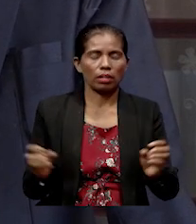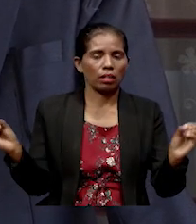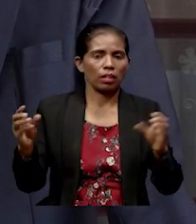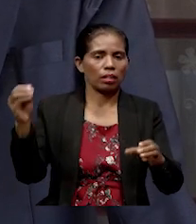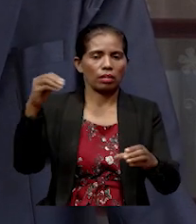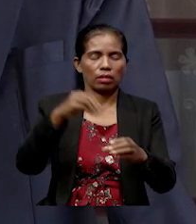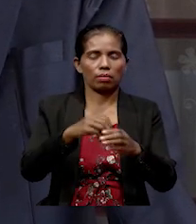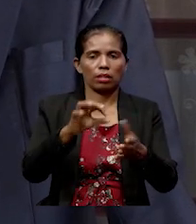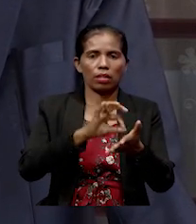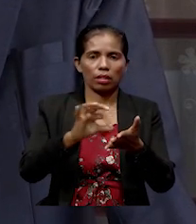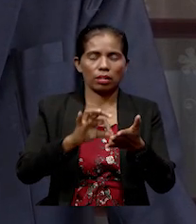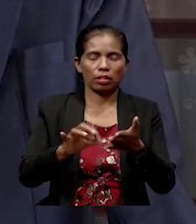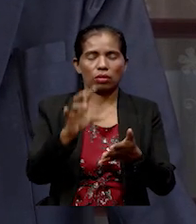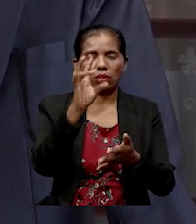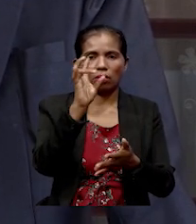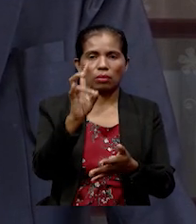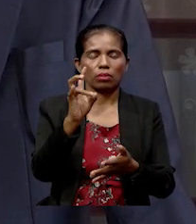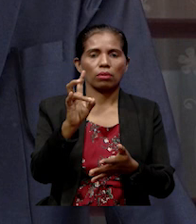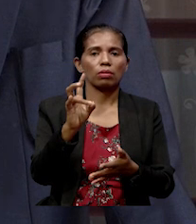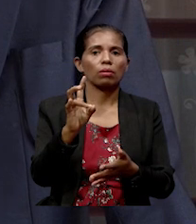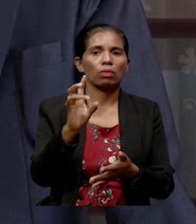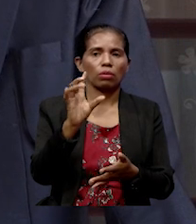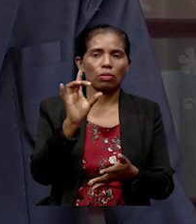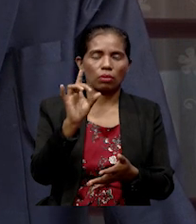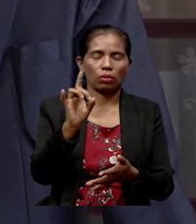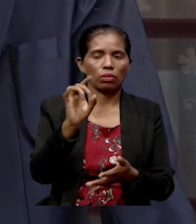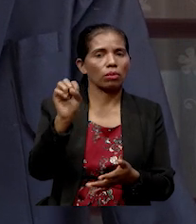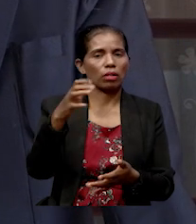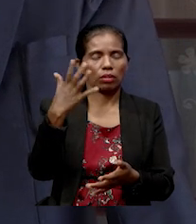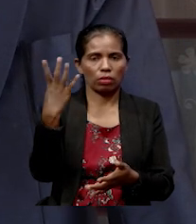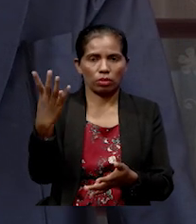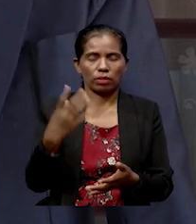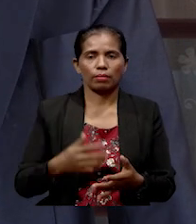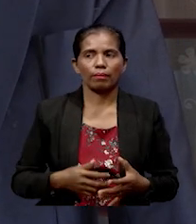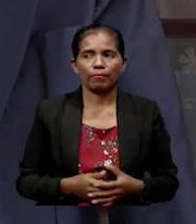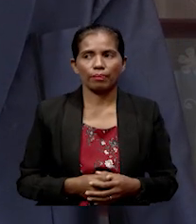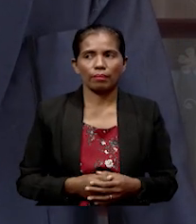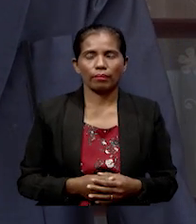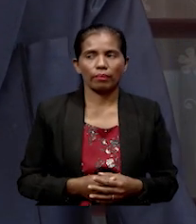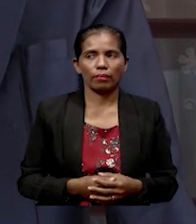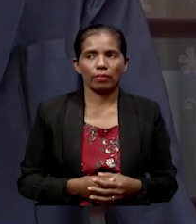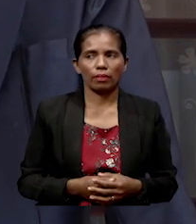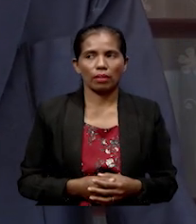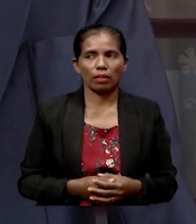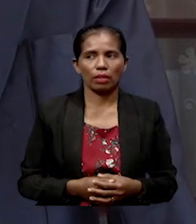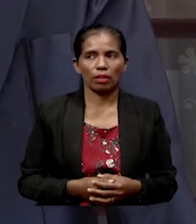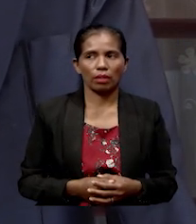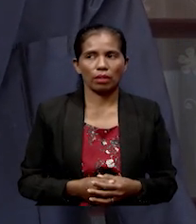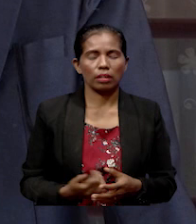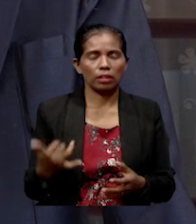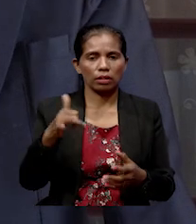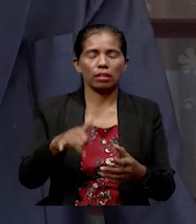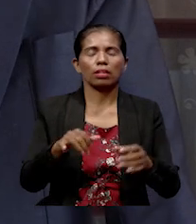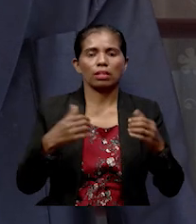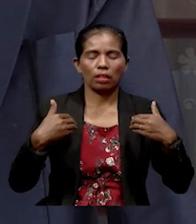prensa requisitos 8, 14, 15, 19. E a situação sabe. Ser nebe aquela 8, 14, aquela união, também ser nebe, é